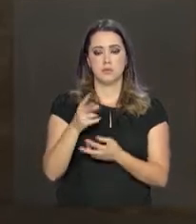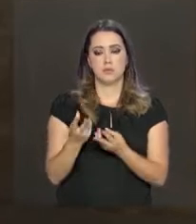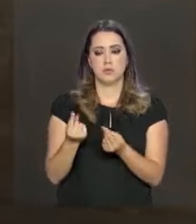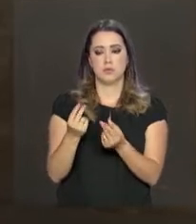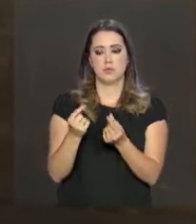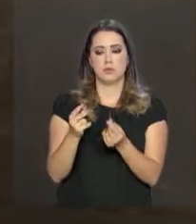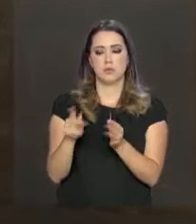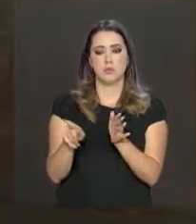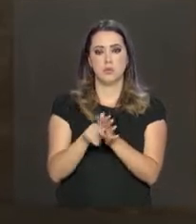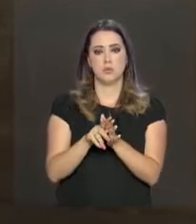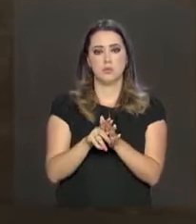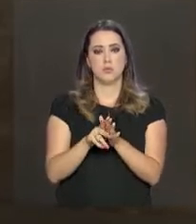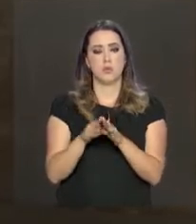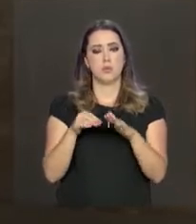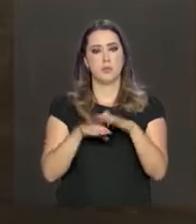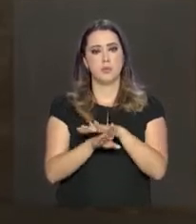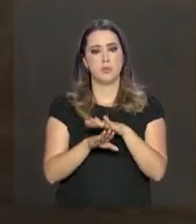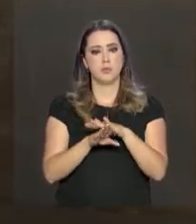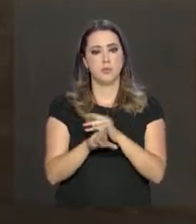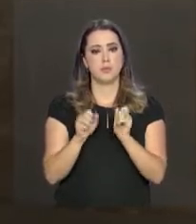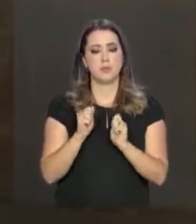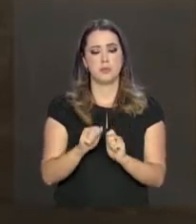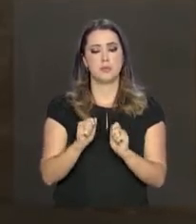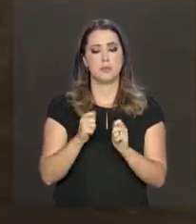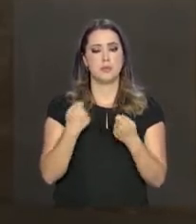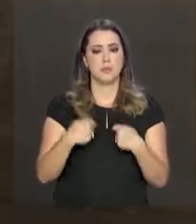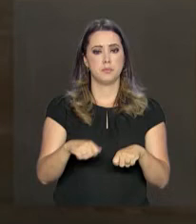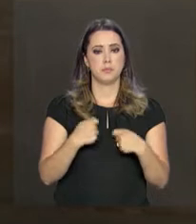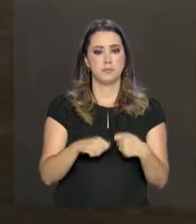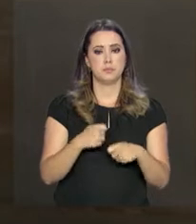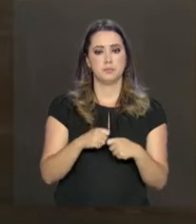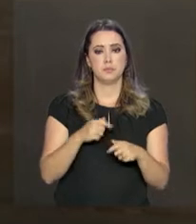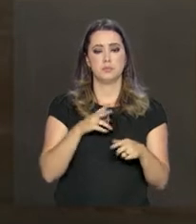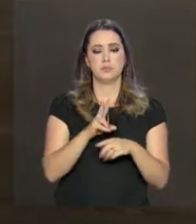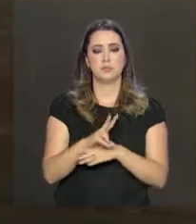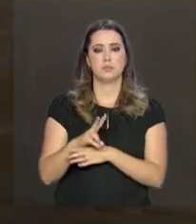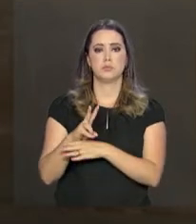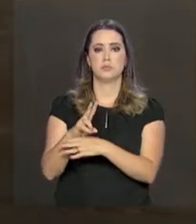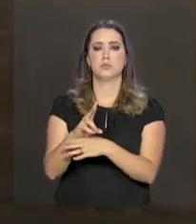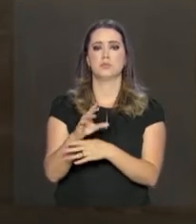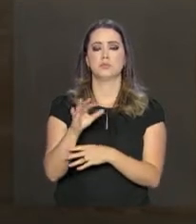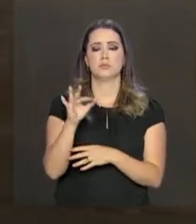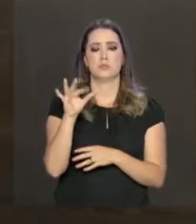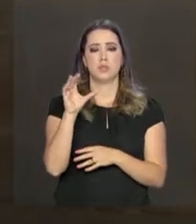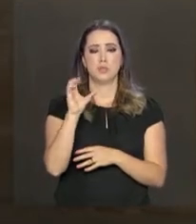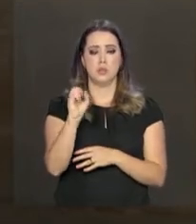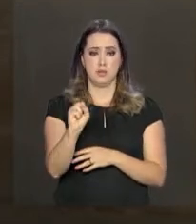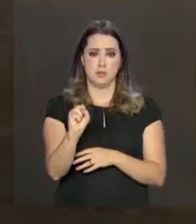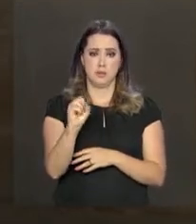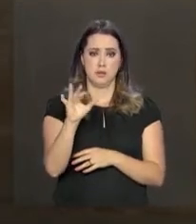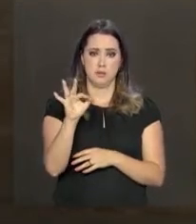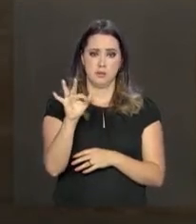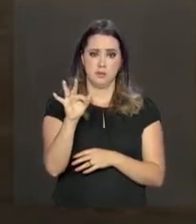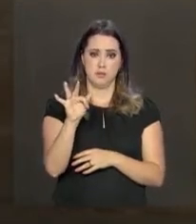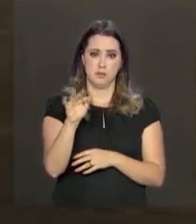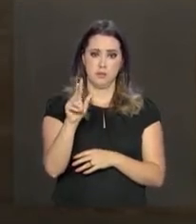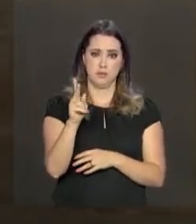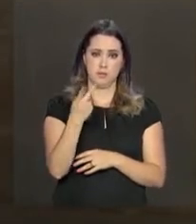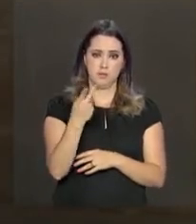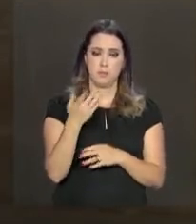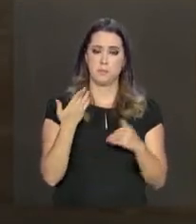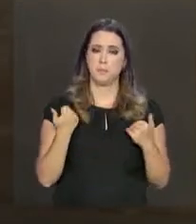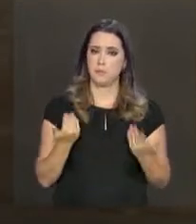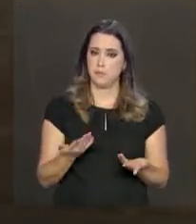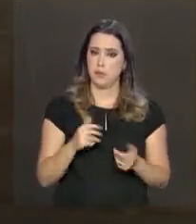da poupança devem ser obrigatoriamente para operações do sistema financeiro de habitação o sfh